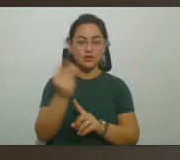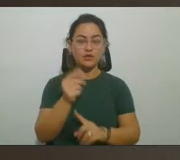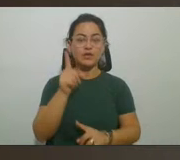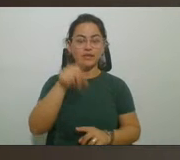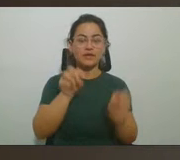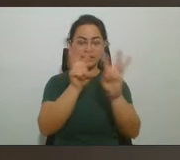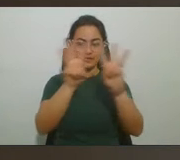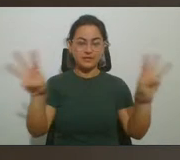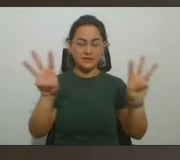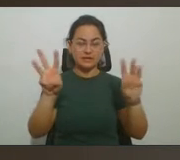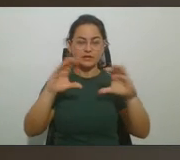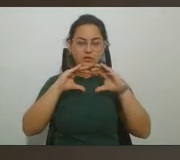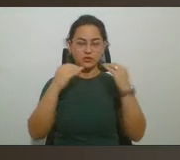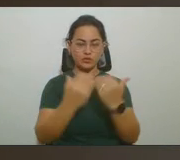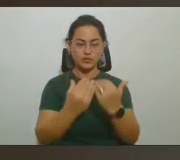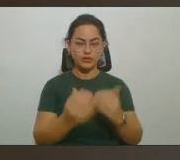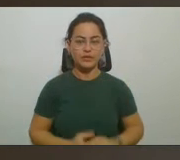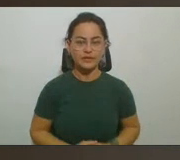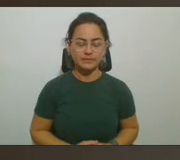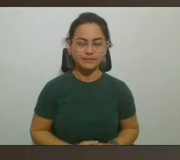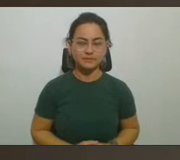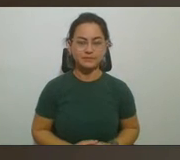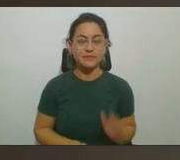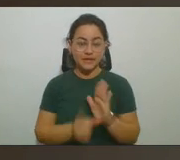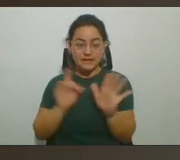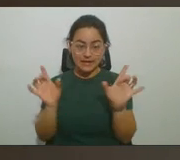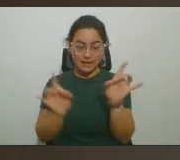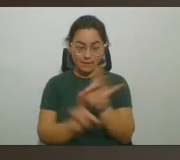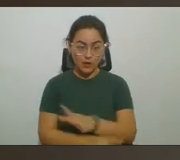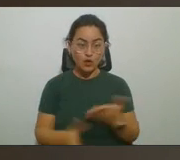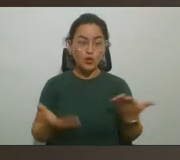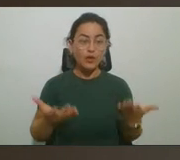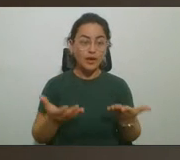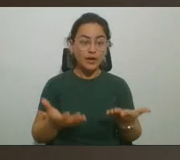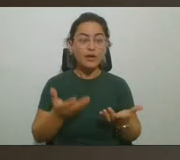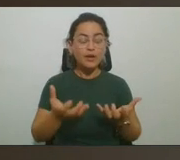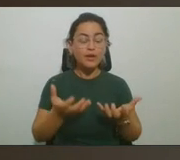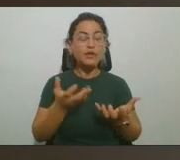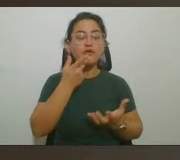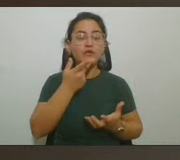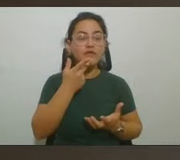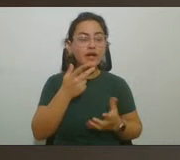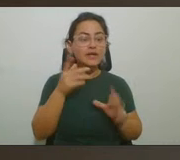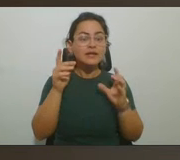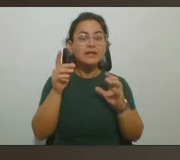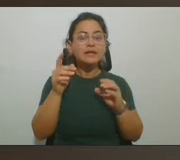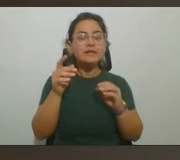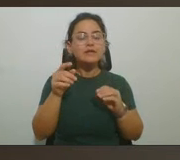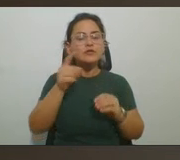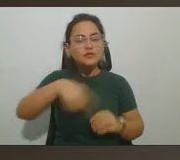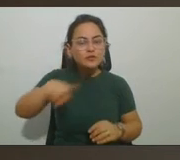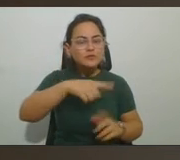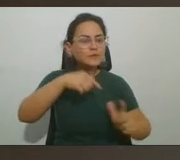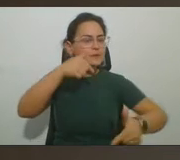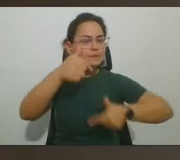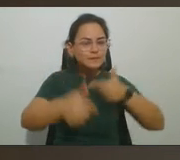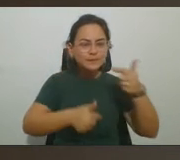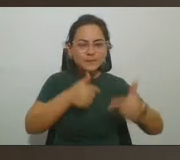do Congresso. E antes de concluir, quero dirigir um especial agradecimento a todos os que trabalharam